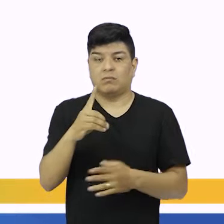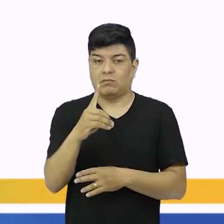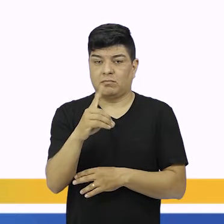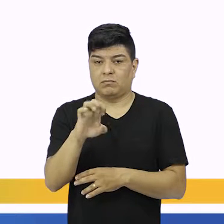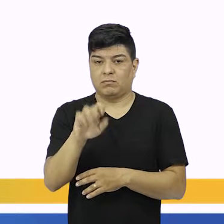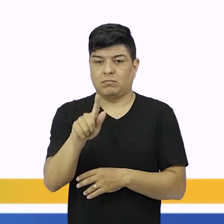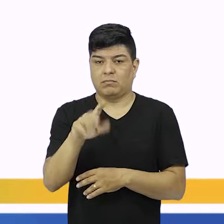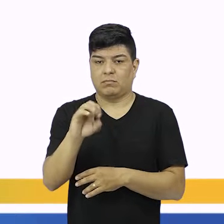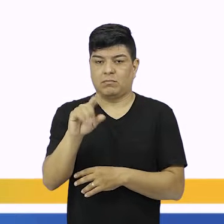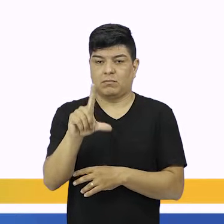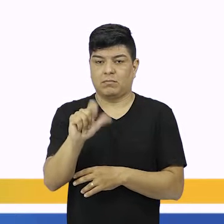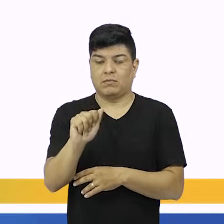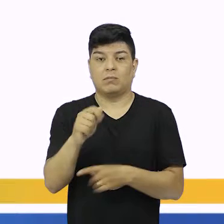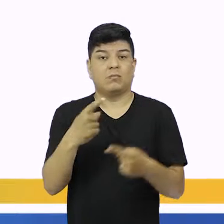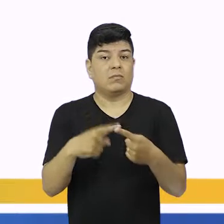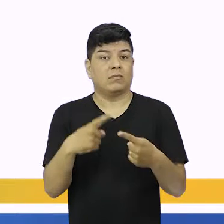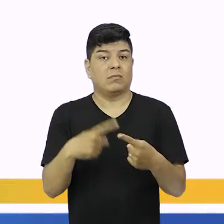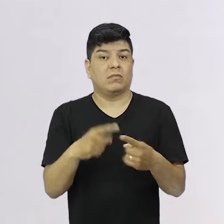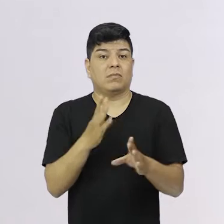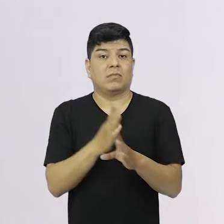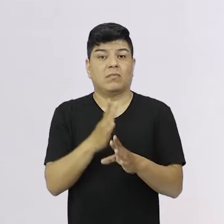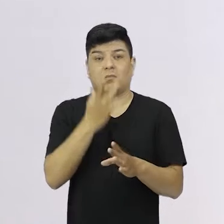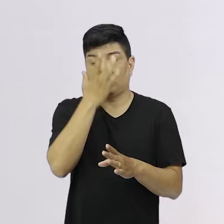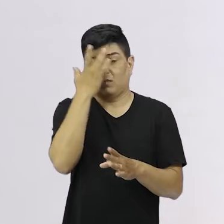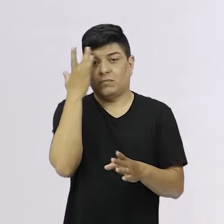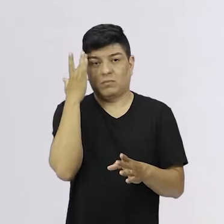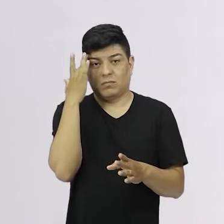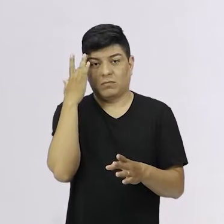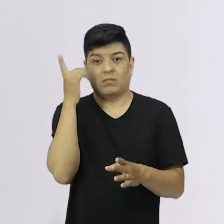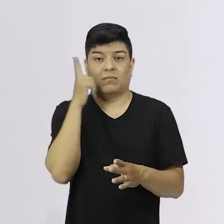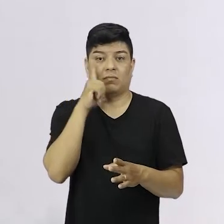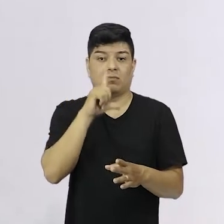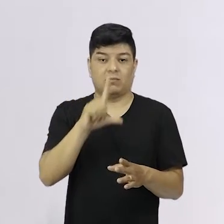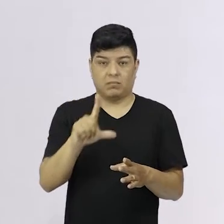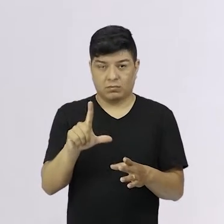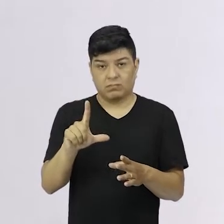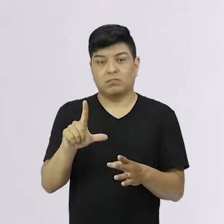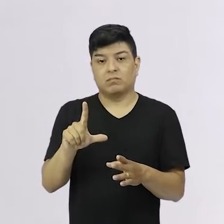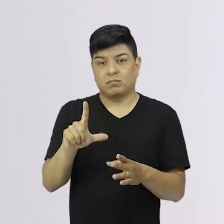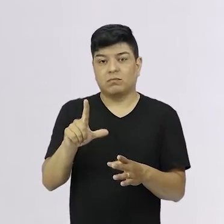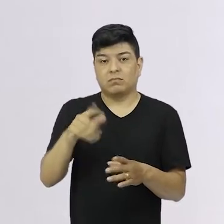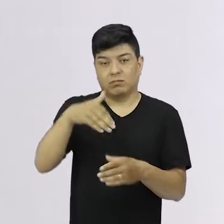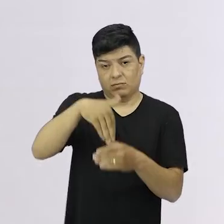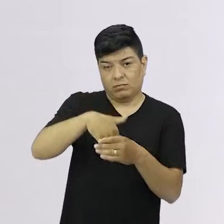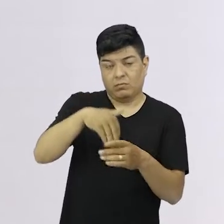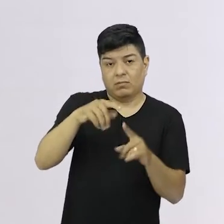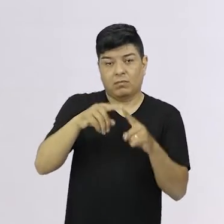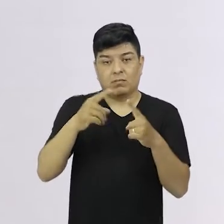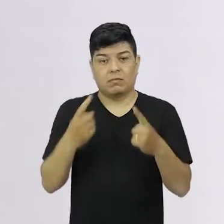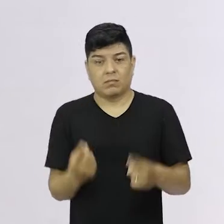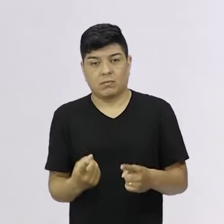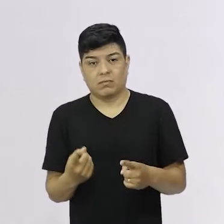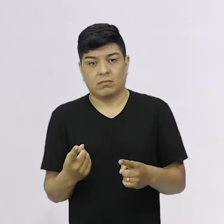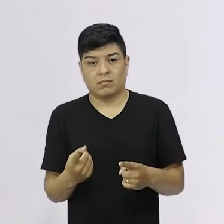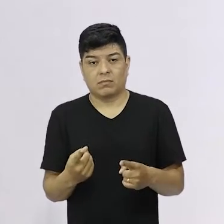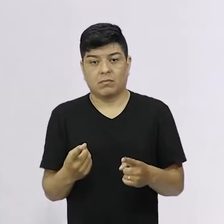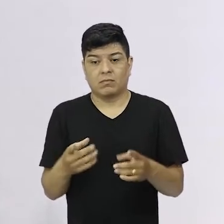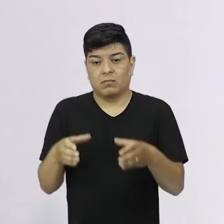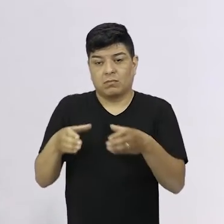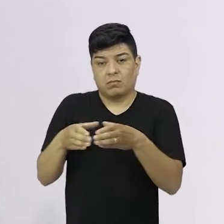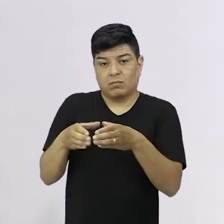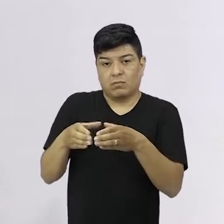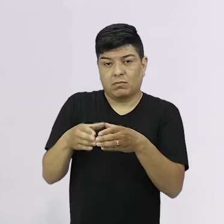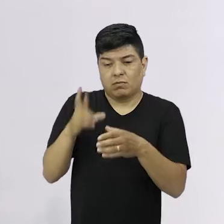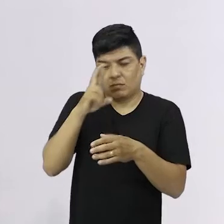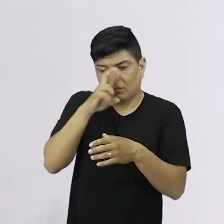a degola é justamente quando alguém se elege, né, para as eleições, mas essa comissão